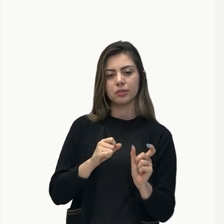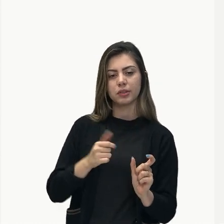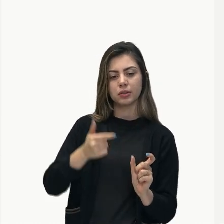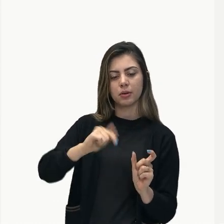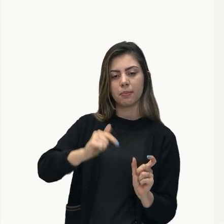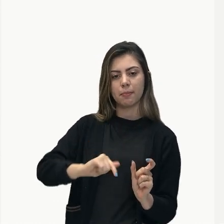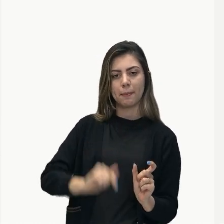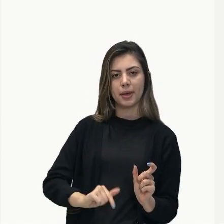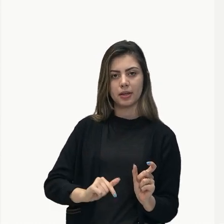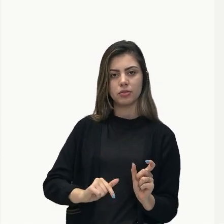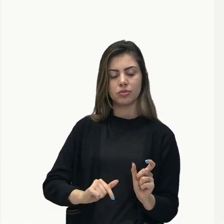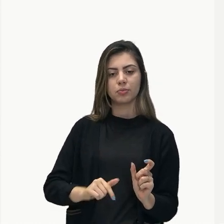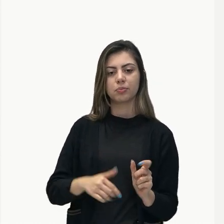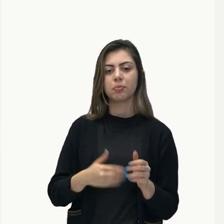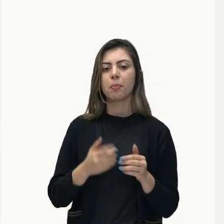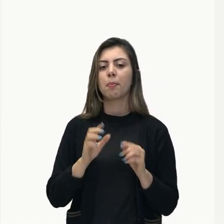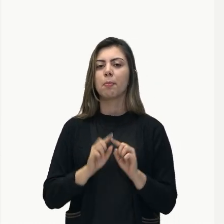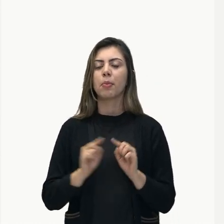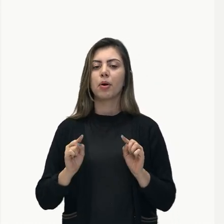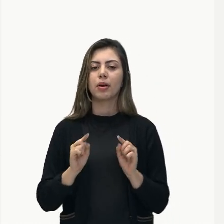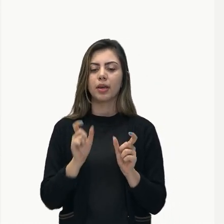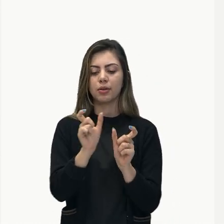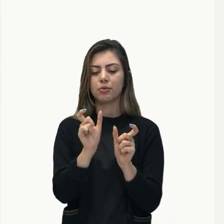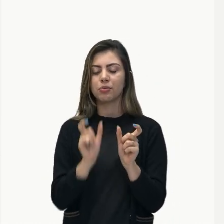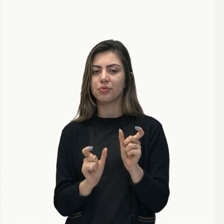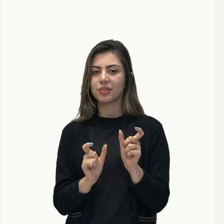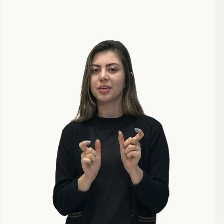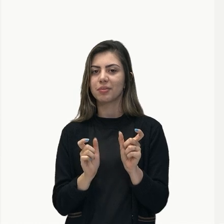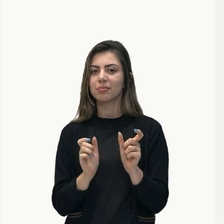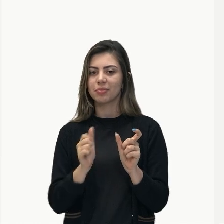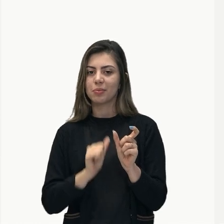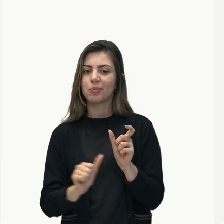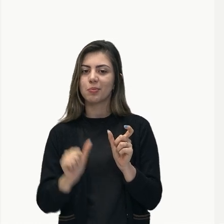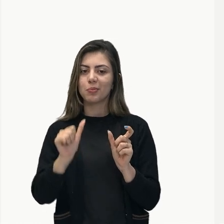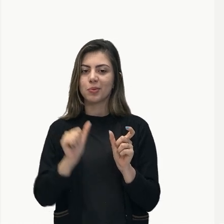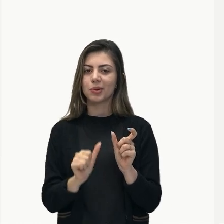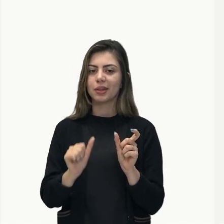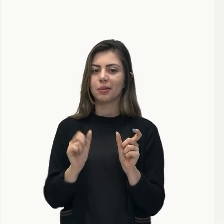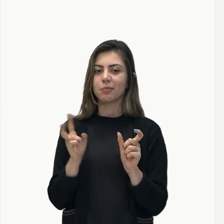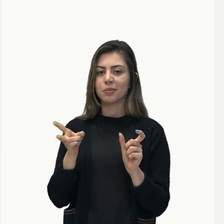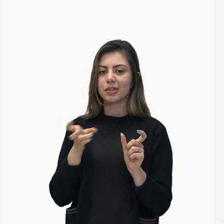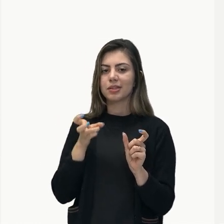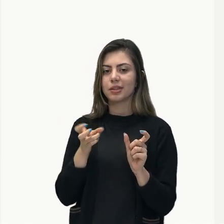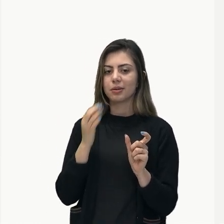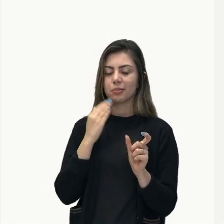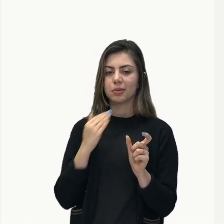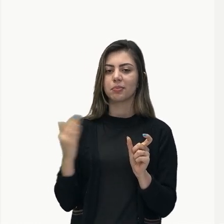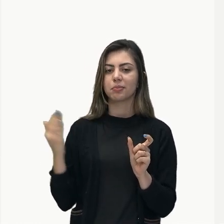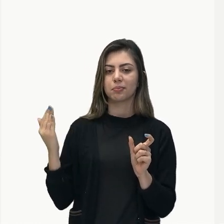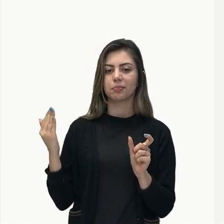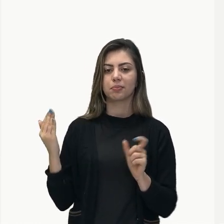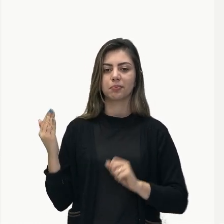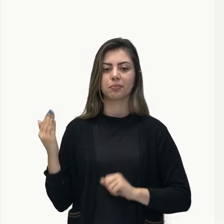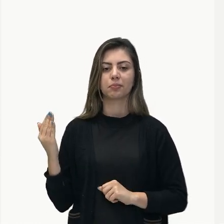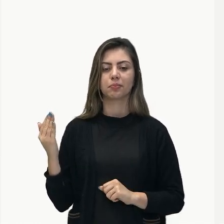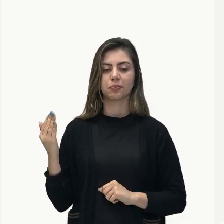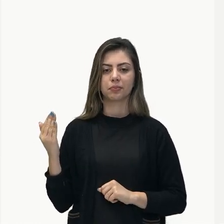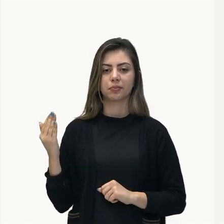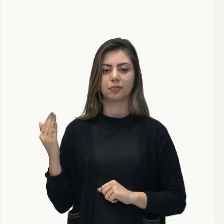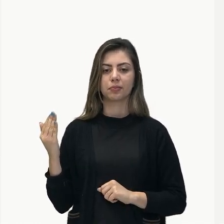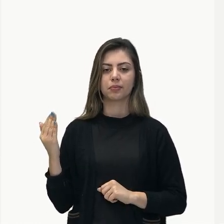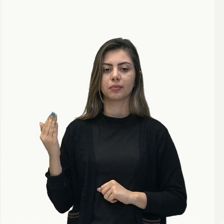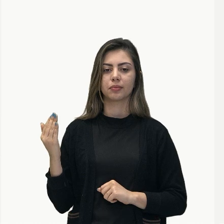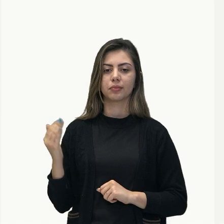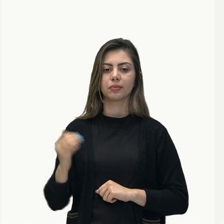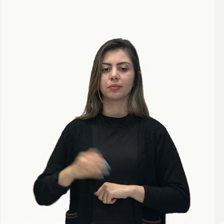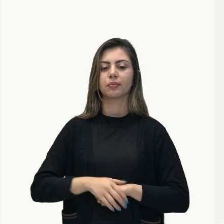em nada a raiz. Agora a terminação, veja. Eu vendia, tu vendias, ele vendia, nosotros